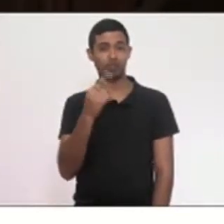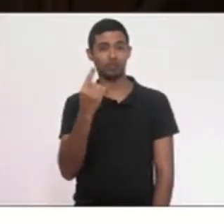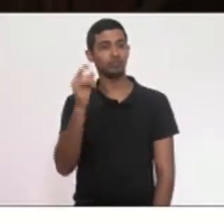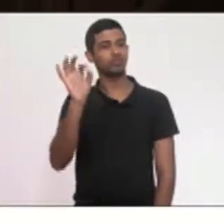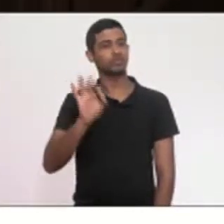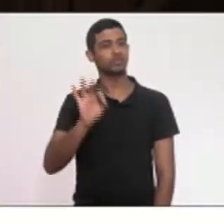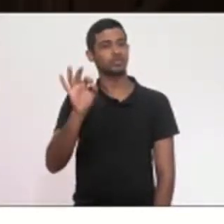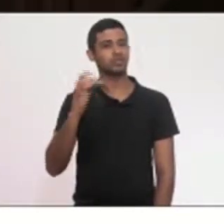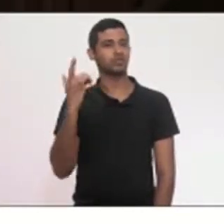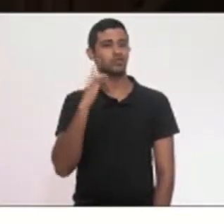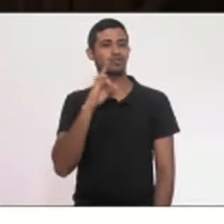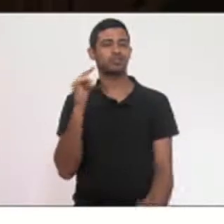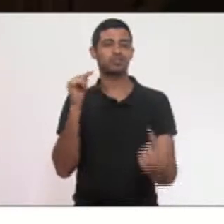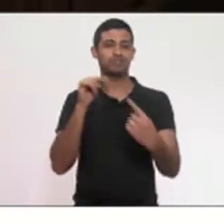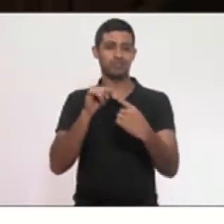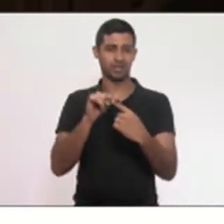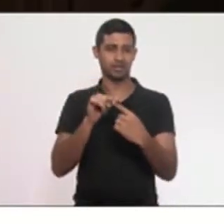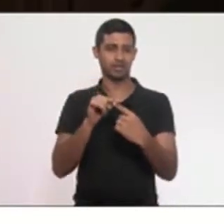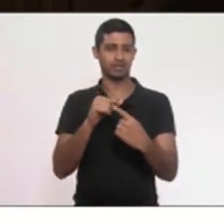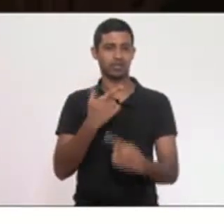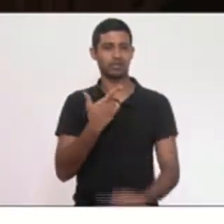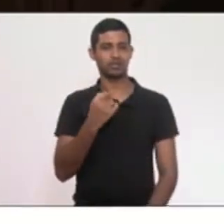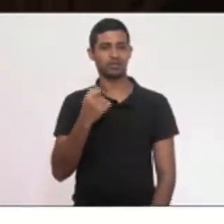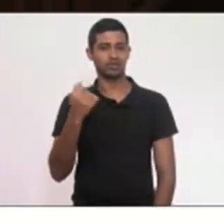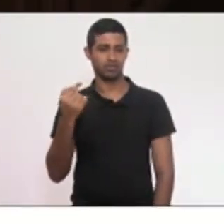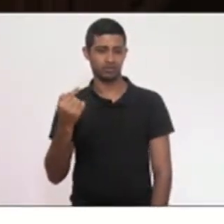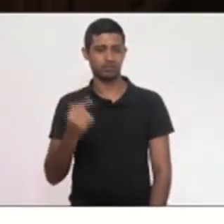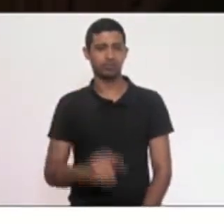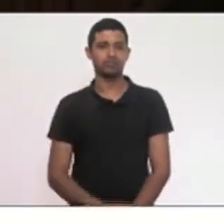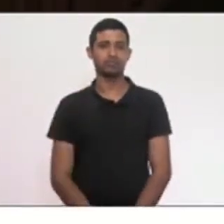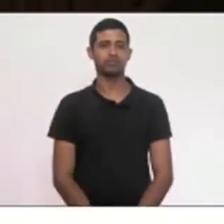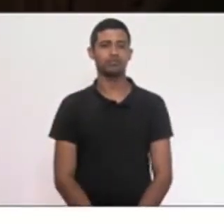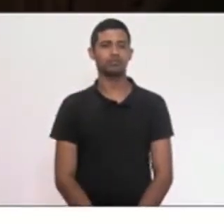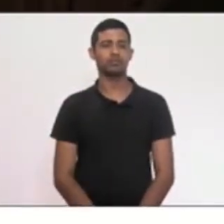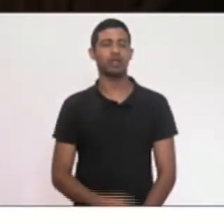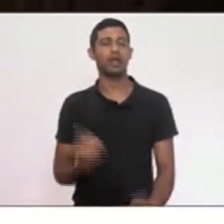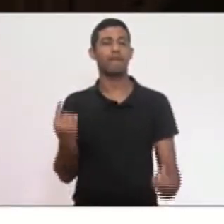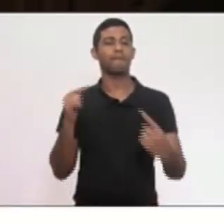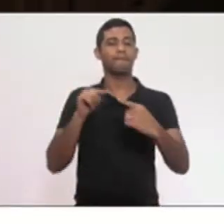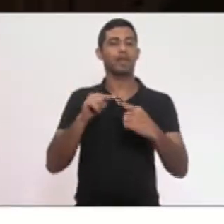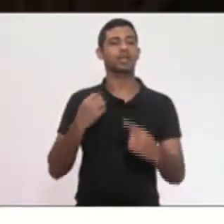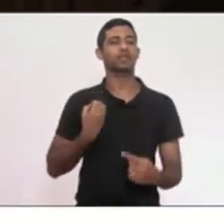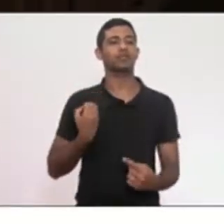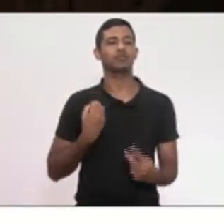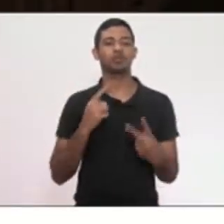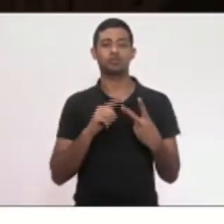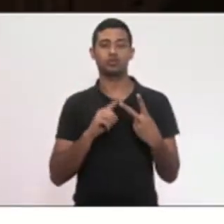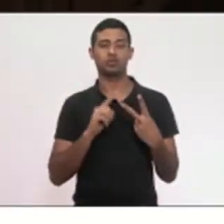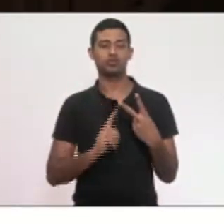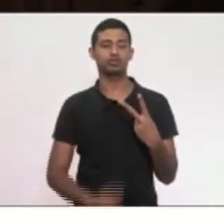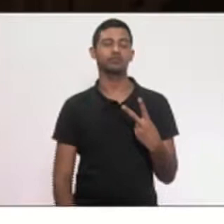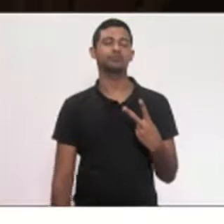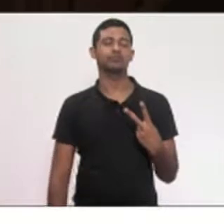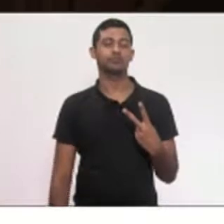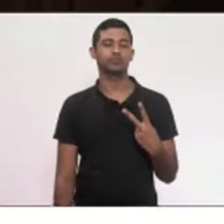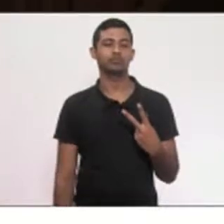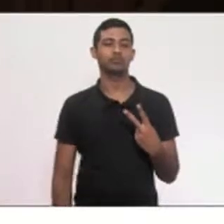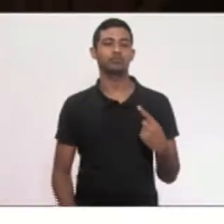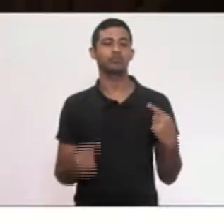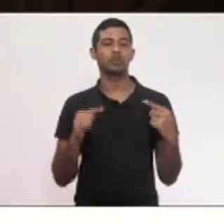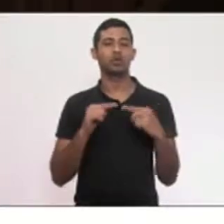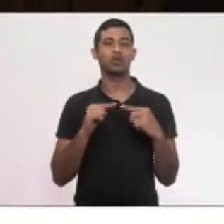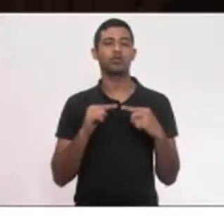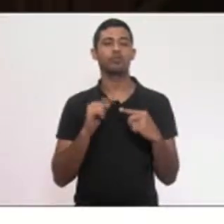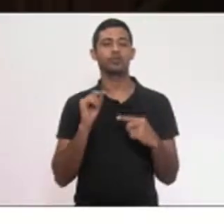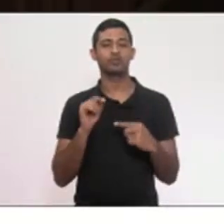meta tinha sido atingida em 2017. A meta número 2. A meta número 2 é a meta que fala